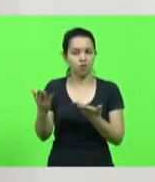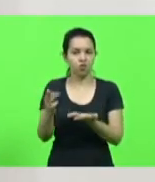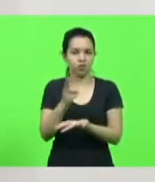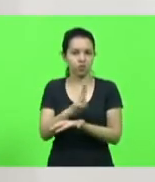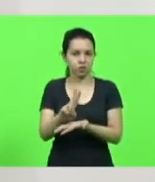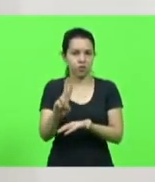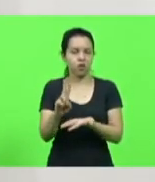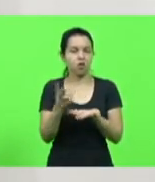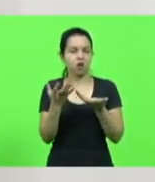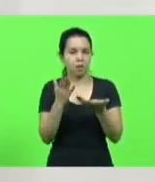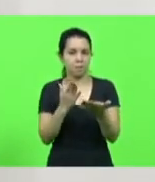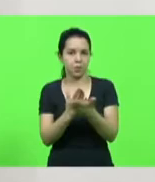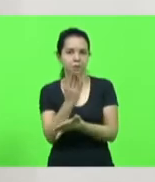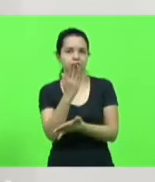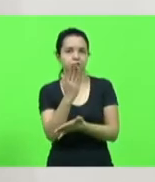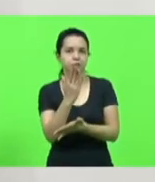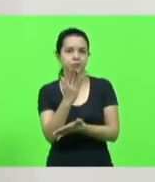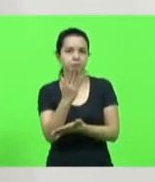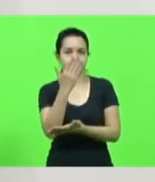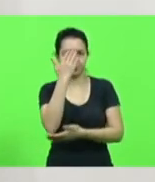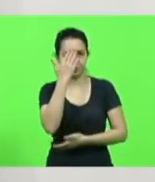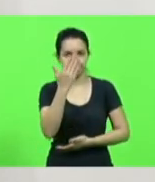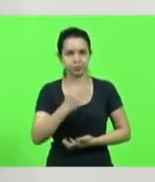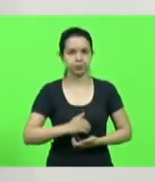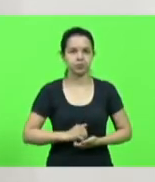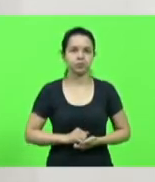aprovado. Obrigado, colegas.